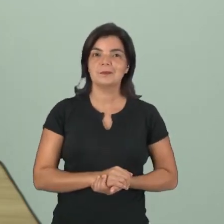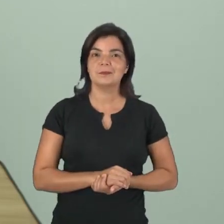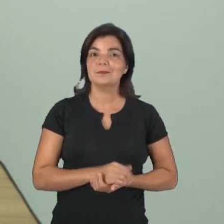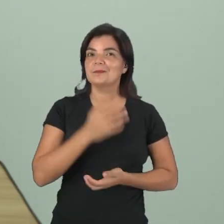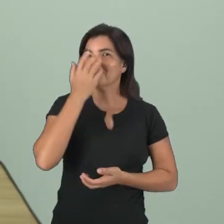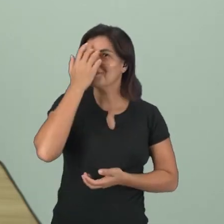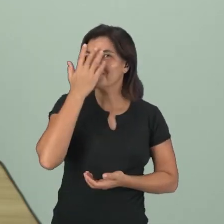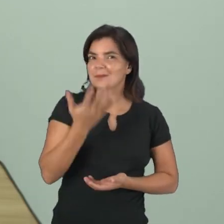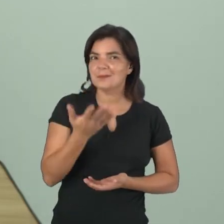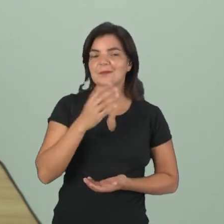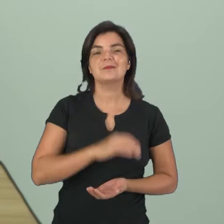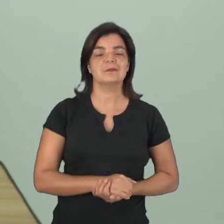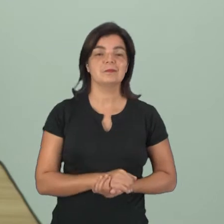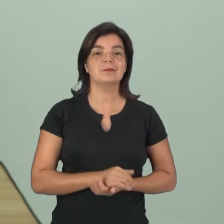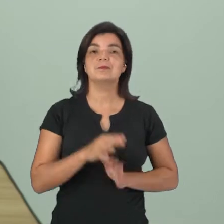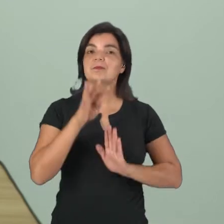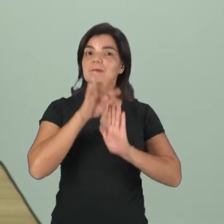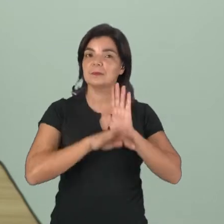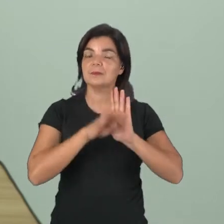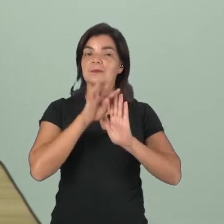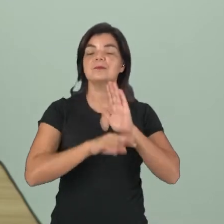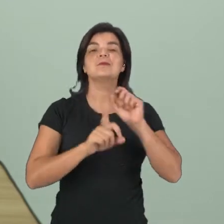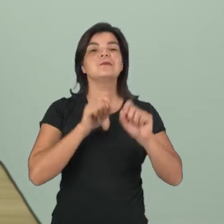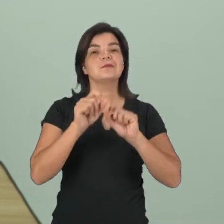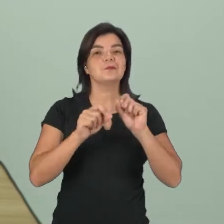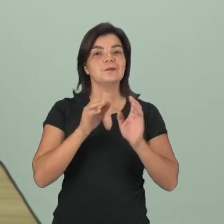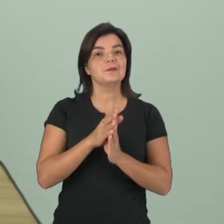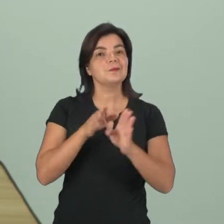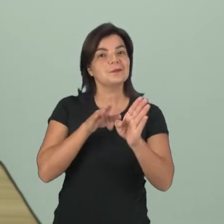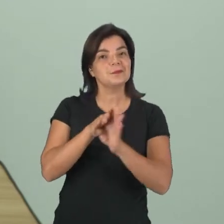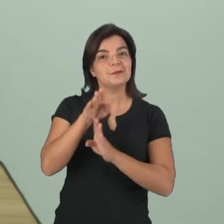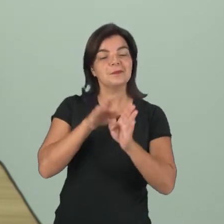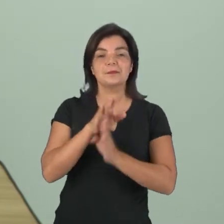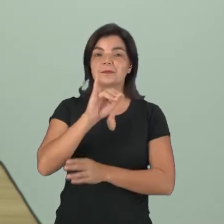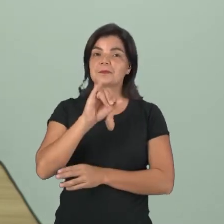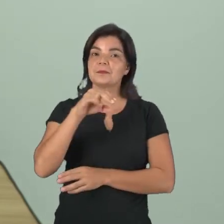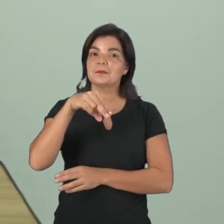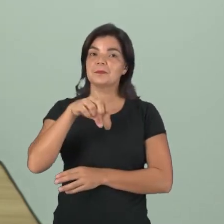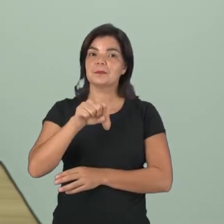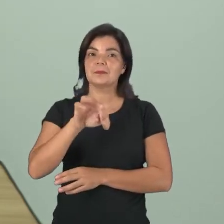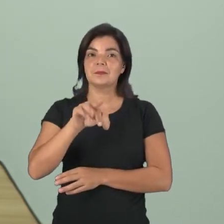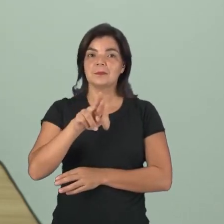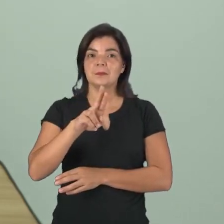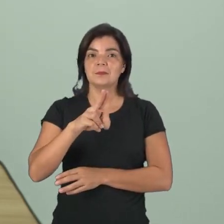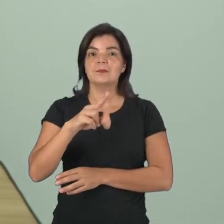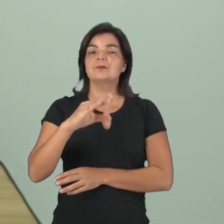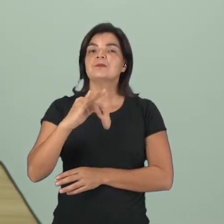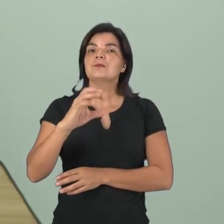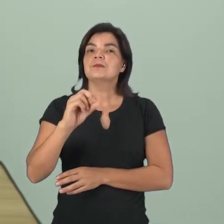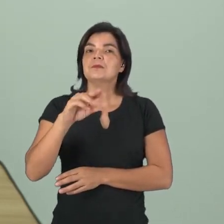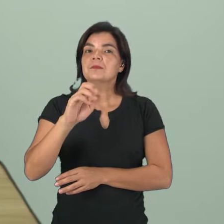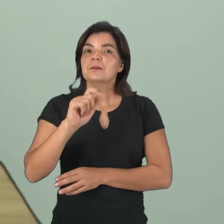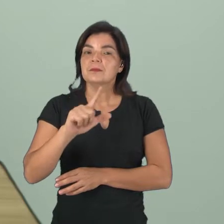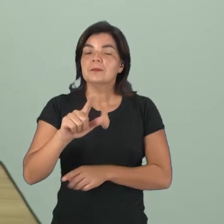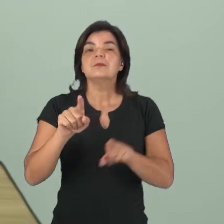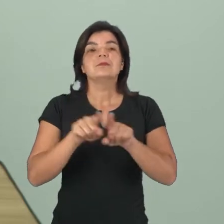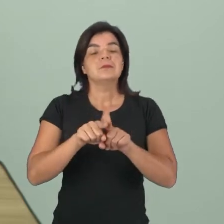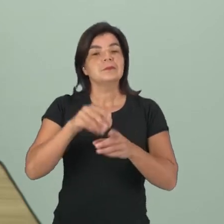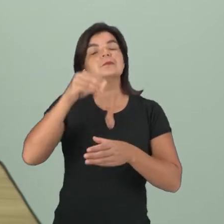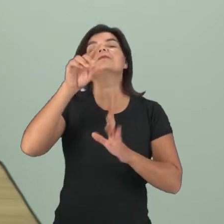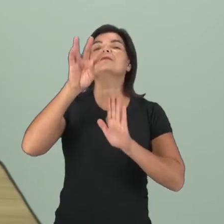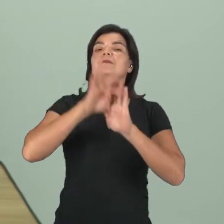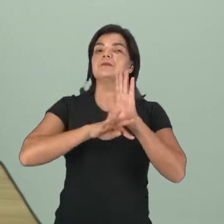muito fácil. Esse texto é um texto instrucional, certo? Esse texto